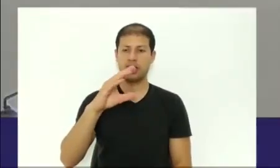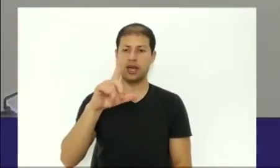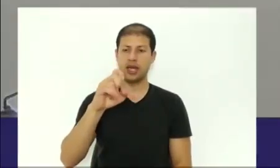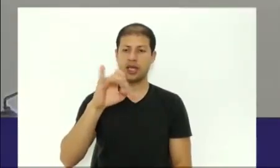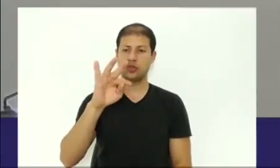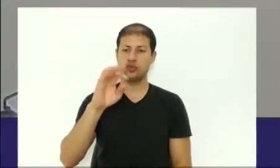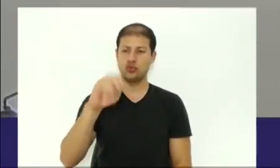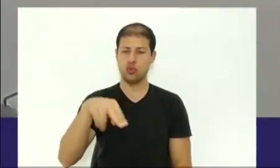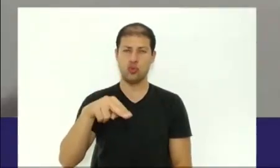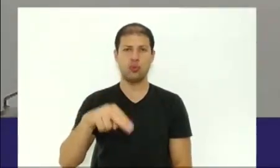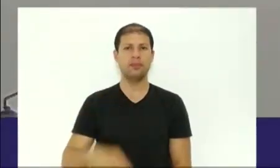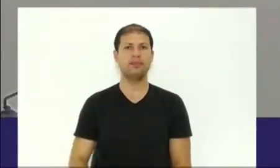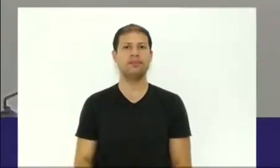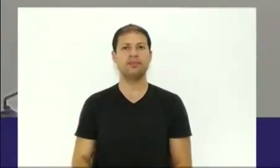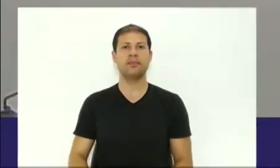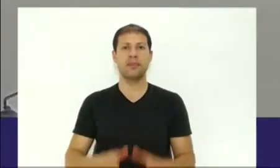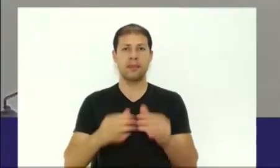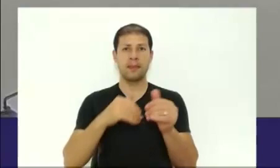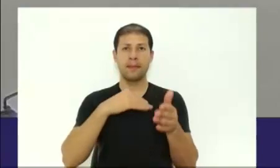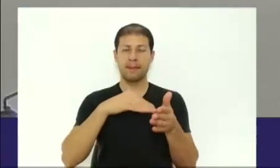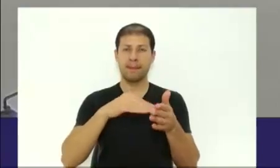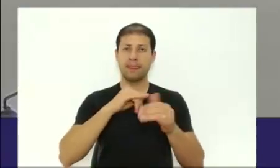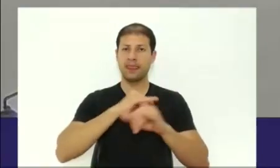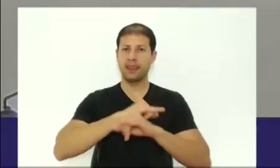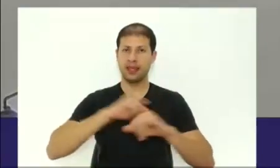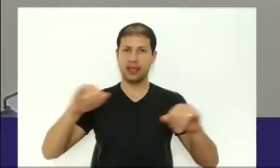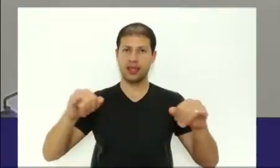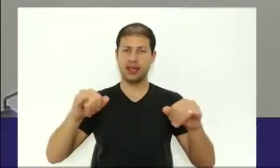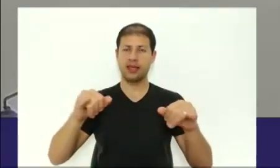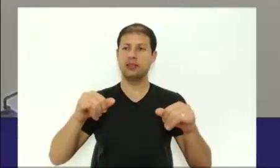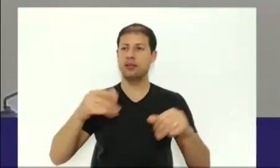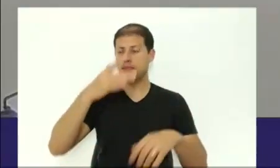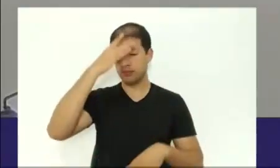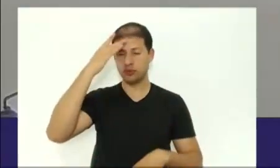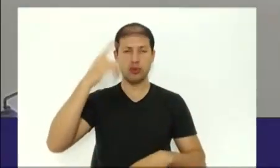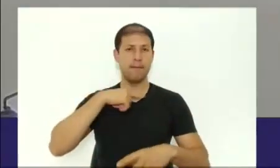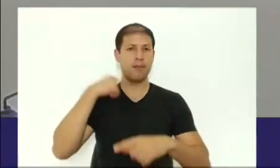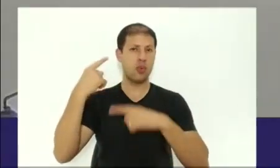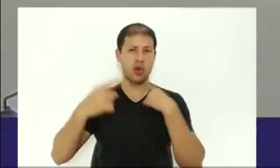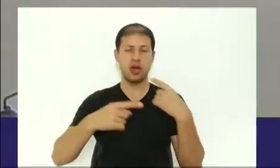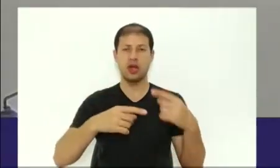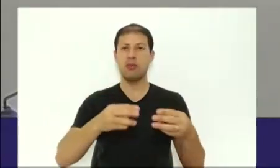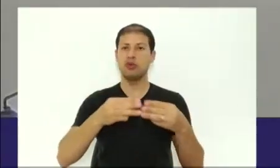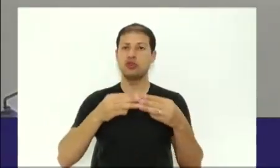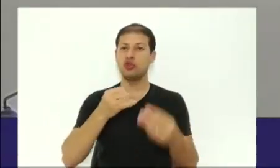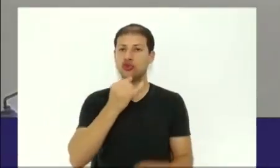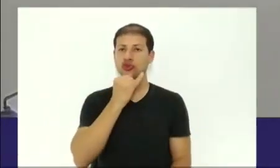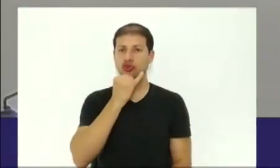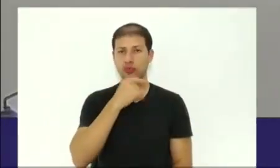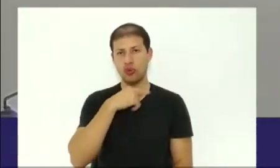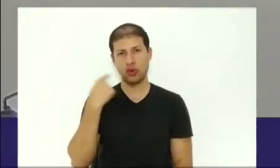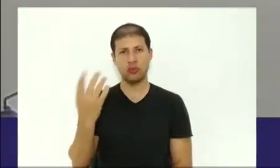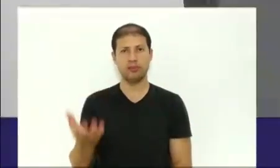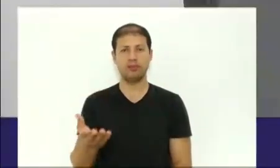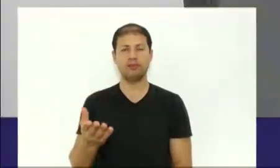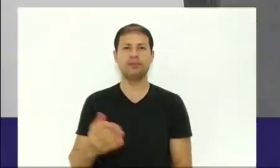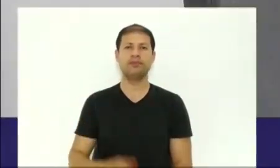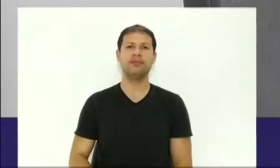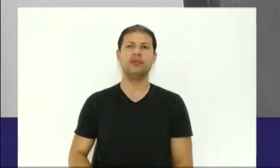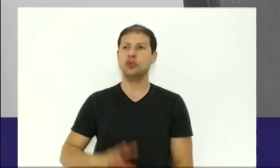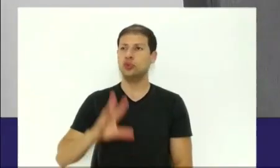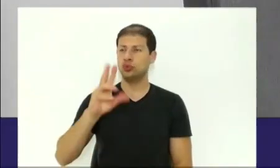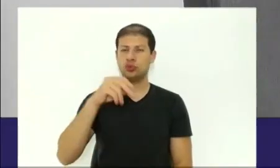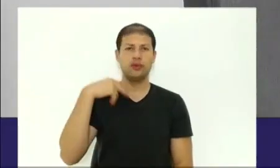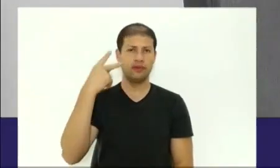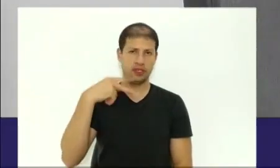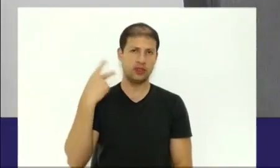Solicito à secretária que anuncie os votos de pesar apresentados. Autoria de todos os